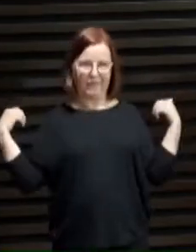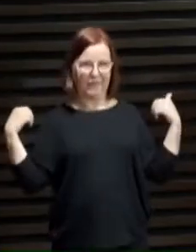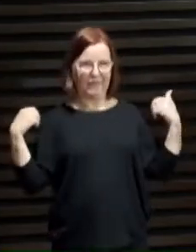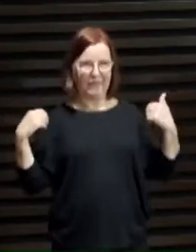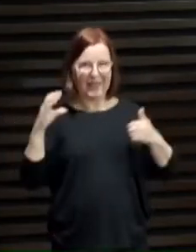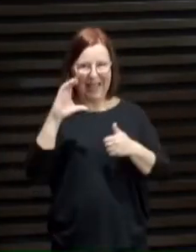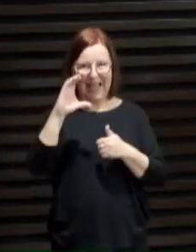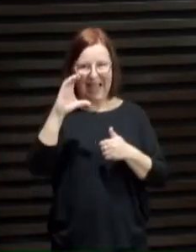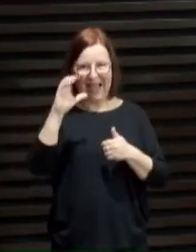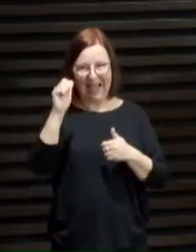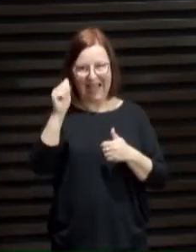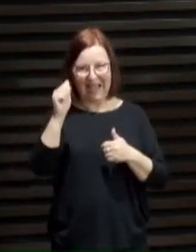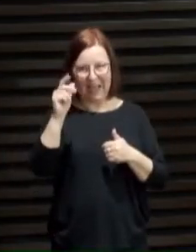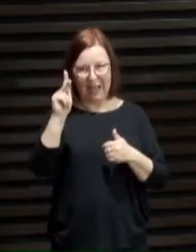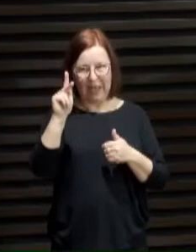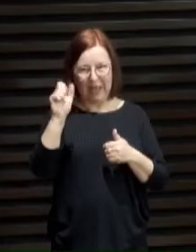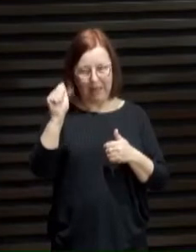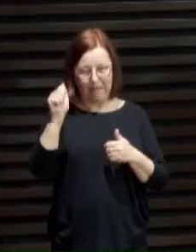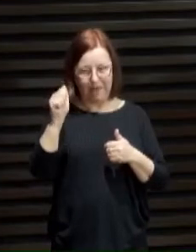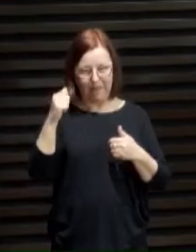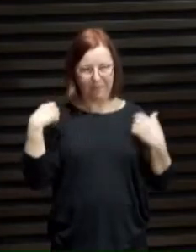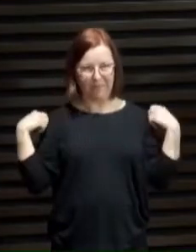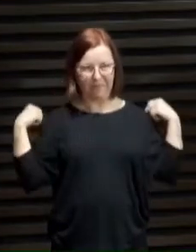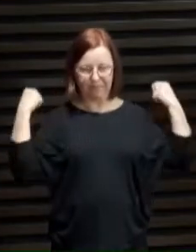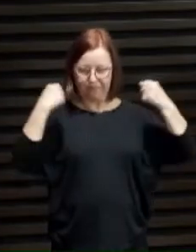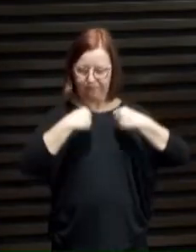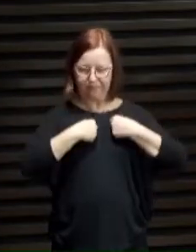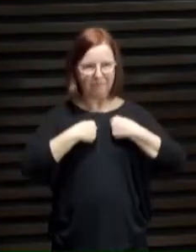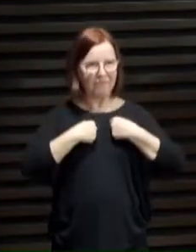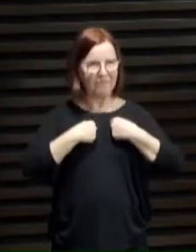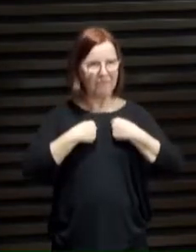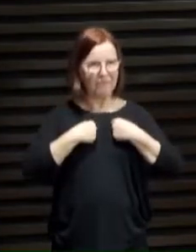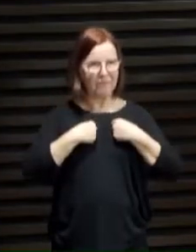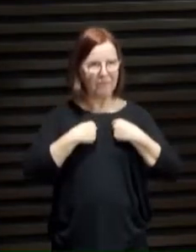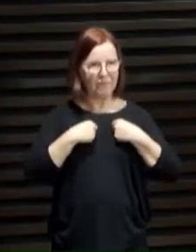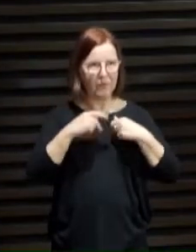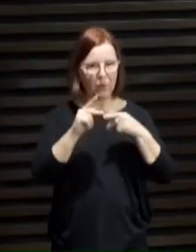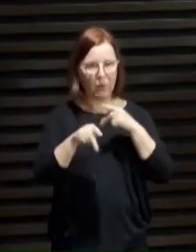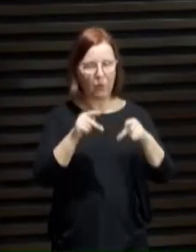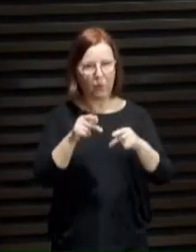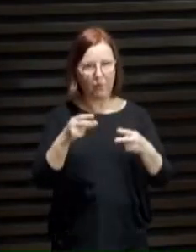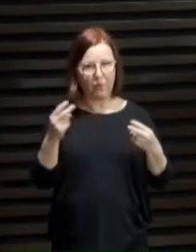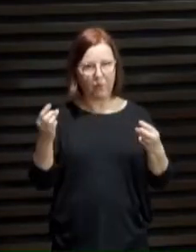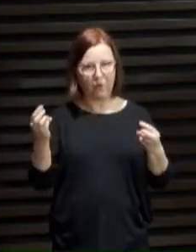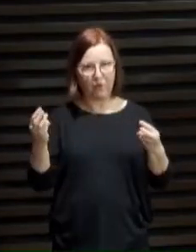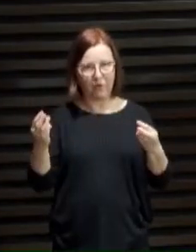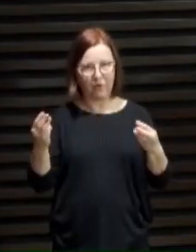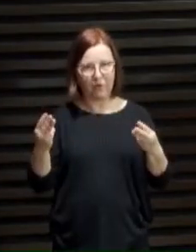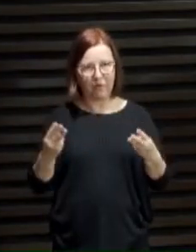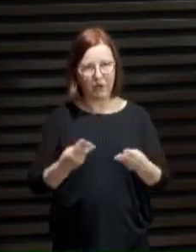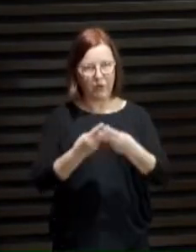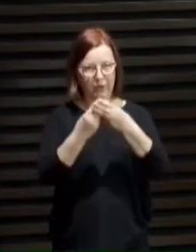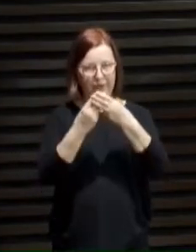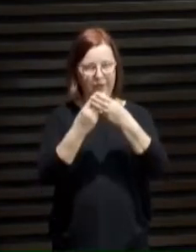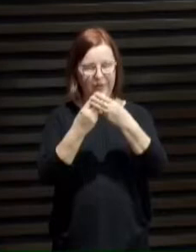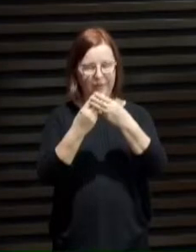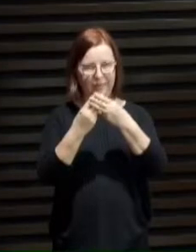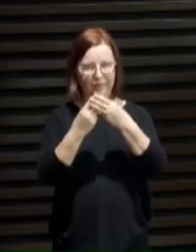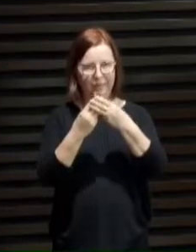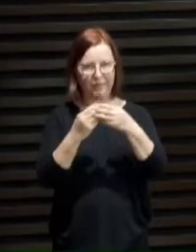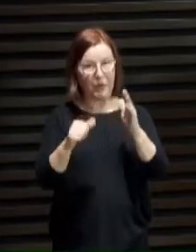capa? É uma parte da indumentária do judeu do primeiro século, que tem múltiplas funções.